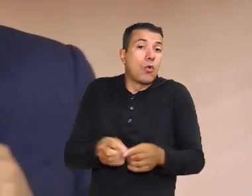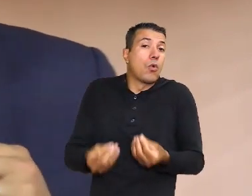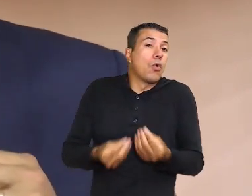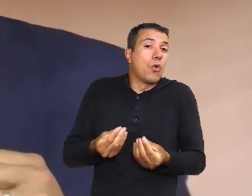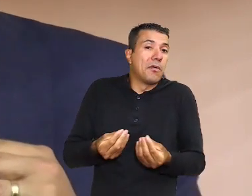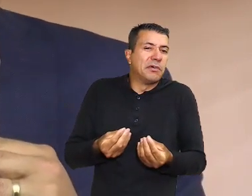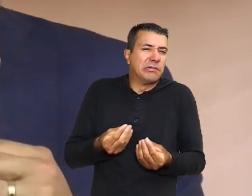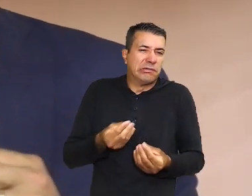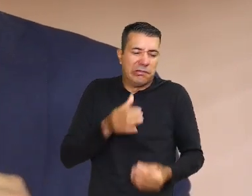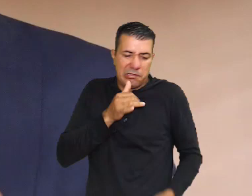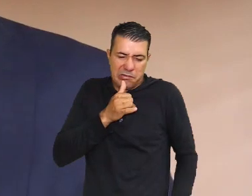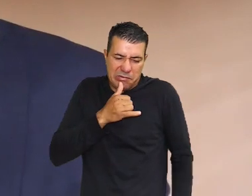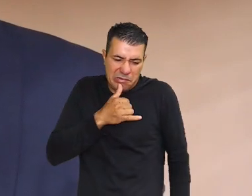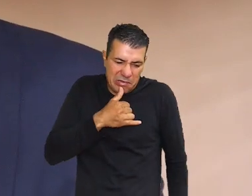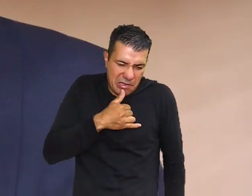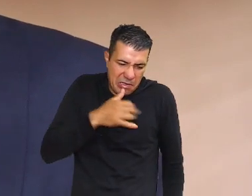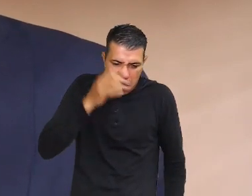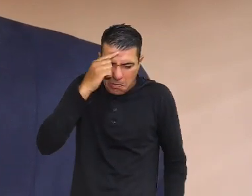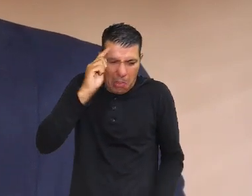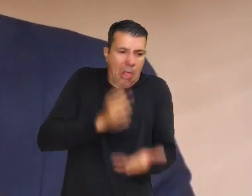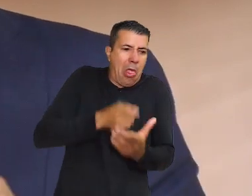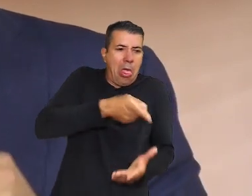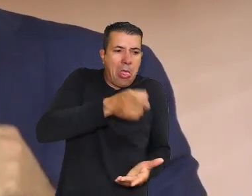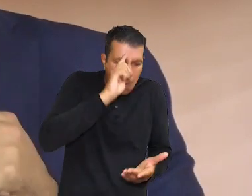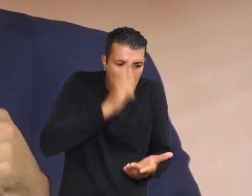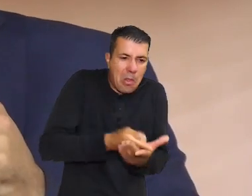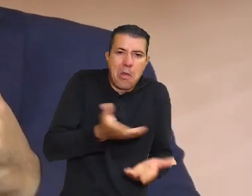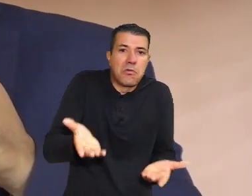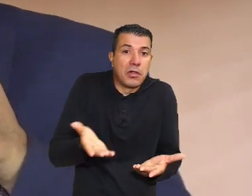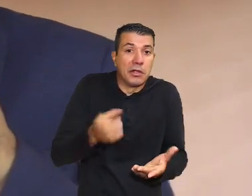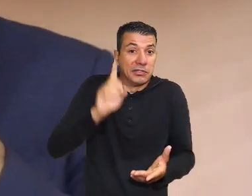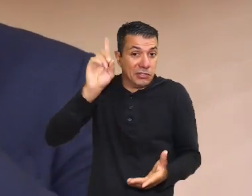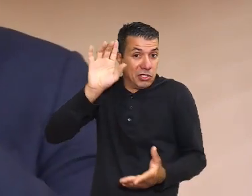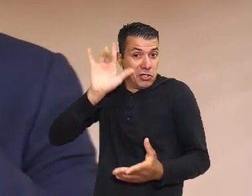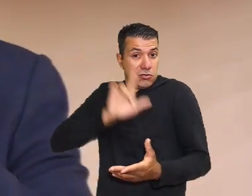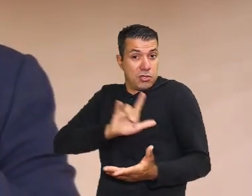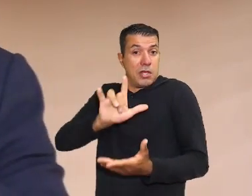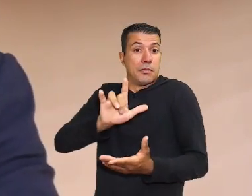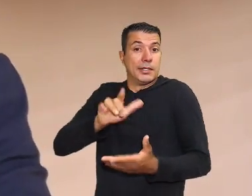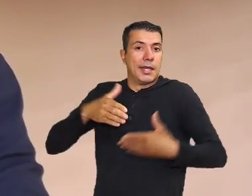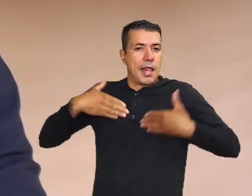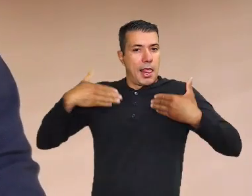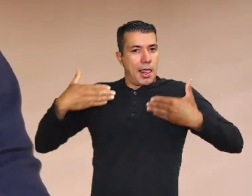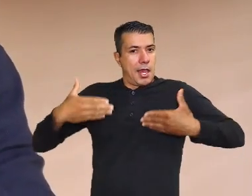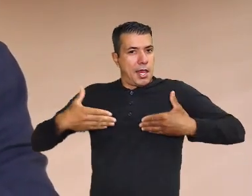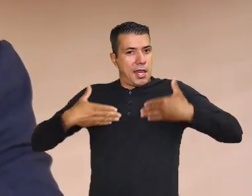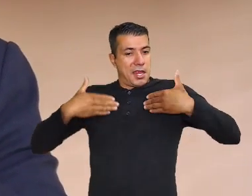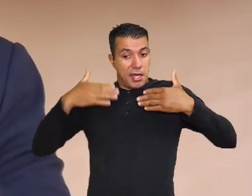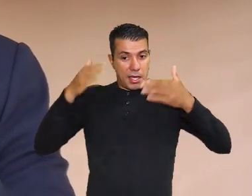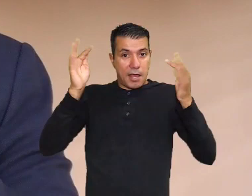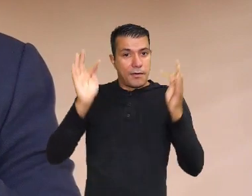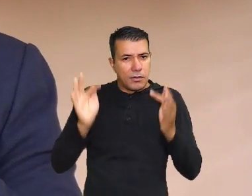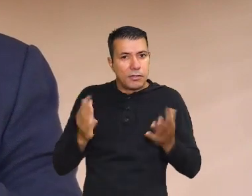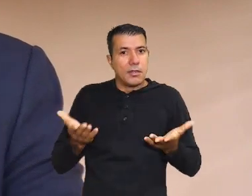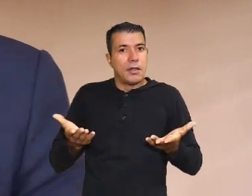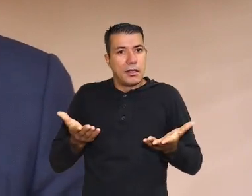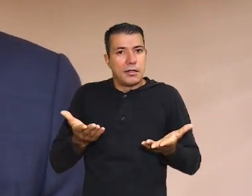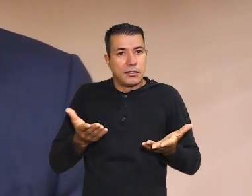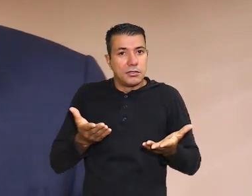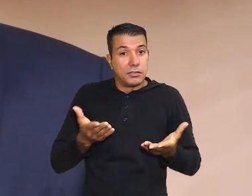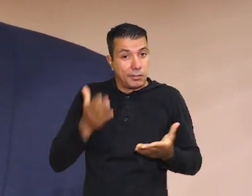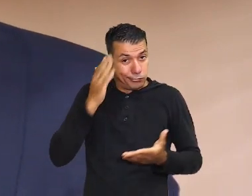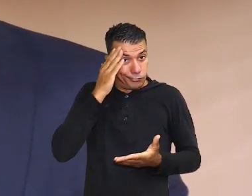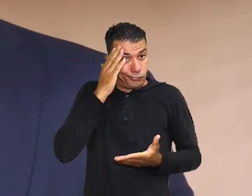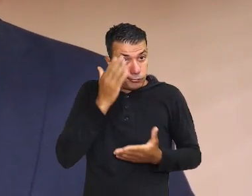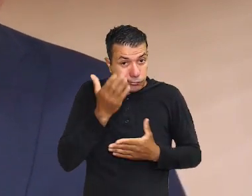com pesar ou por obrigação, pois Deus ama a quem dá com alegria.